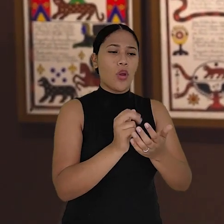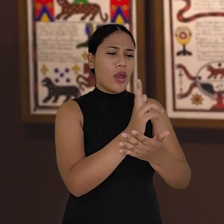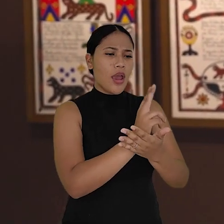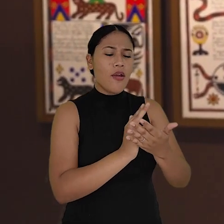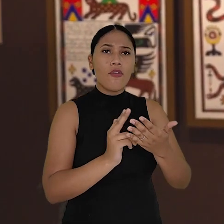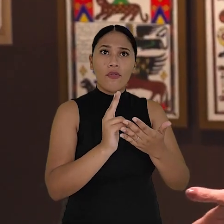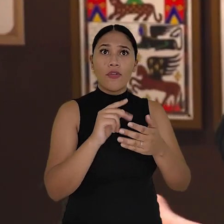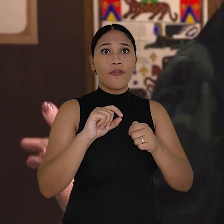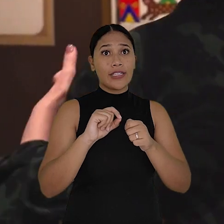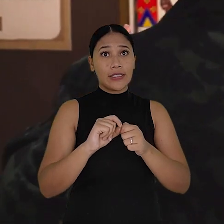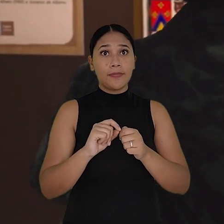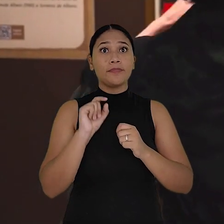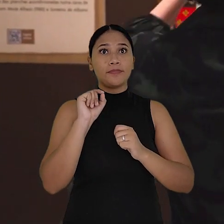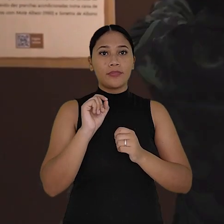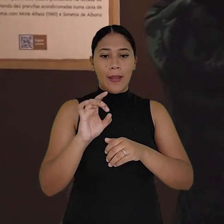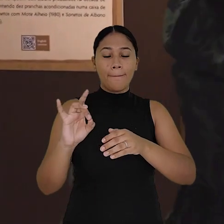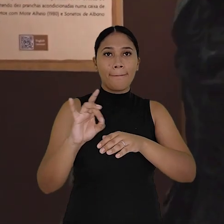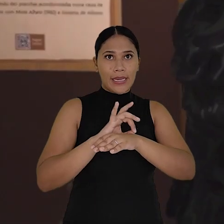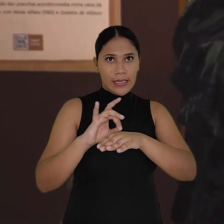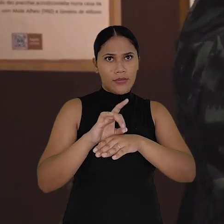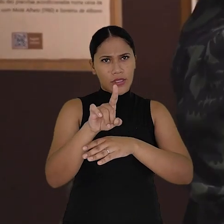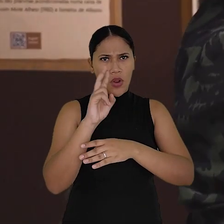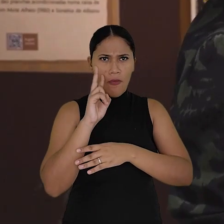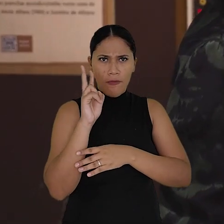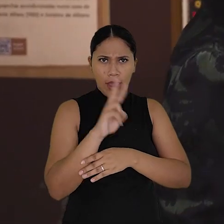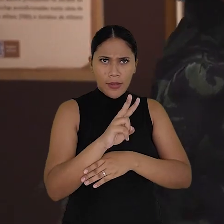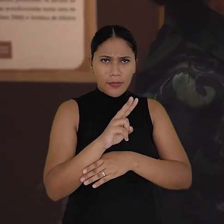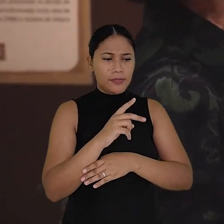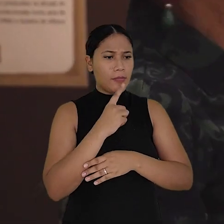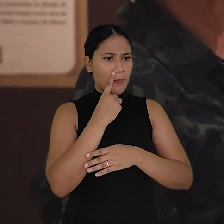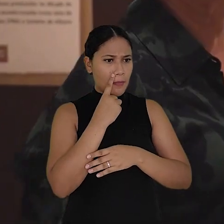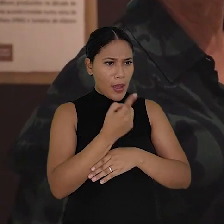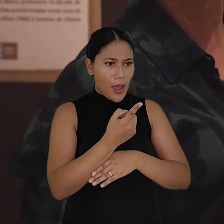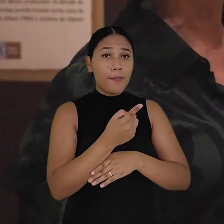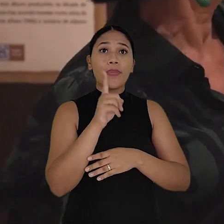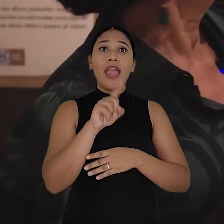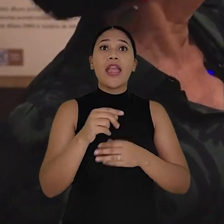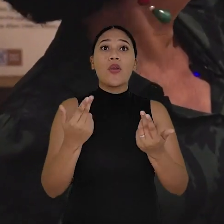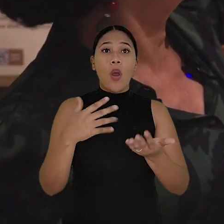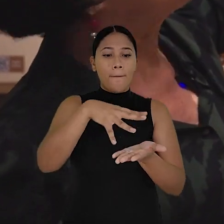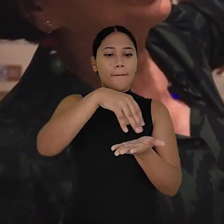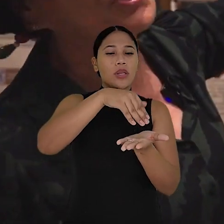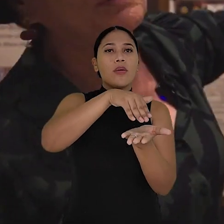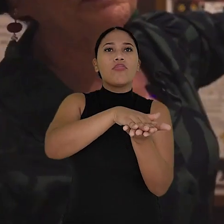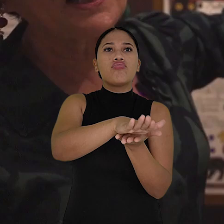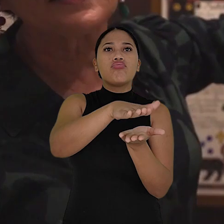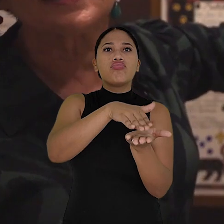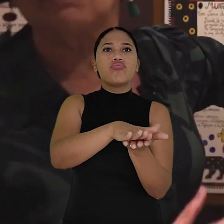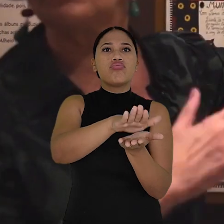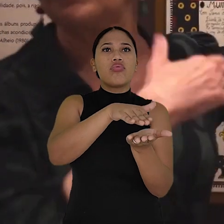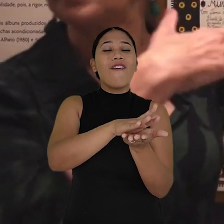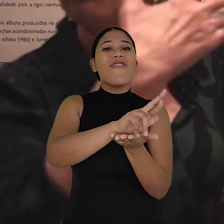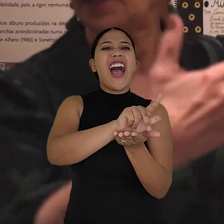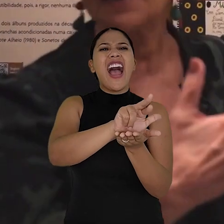gravura. Então, o que ele fazia? Ele fazia essa parte preta que vocês estão vendo embaixo, é um print, é uma